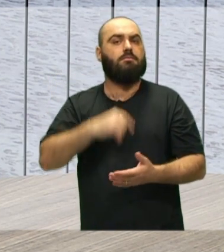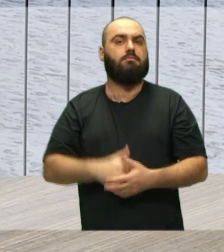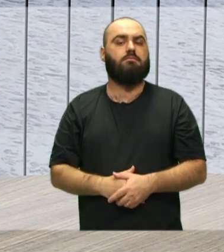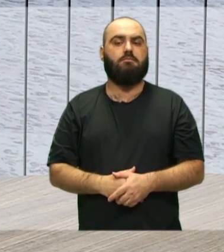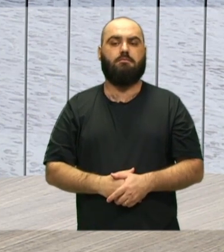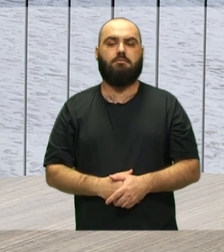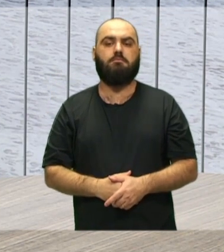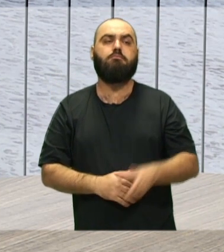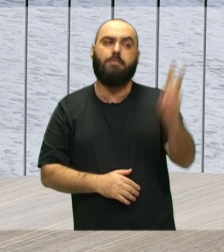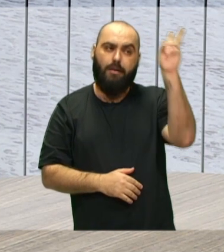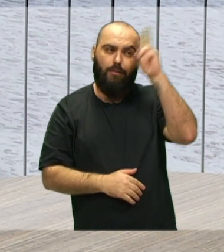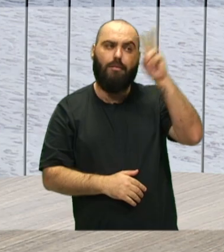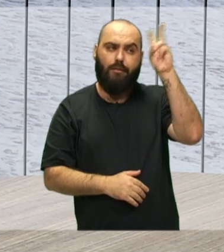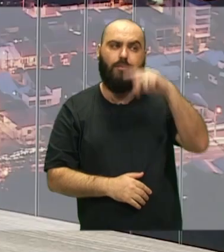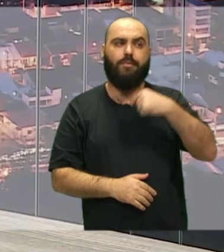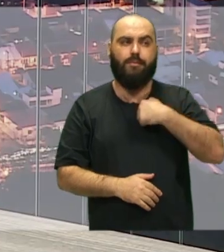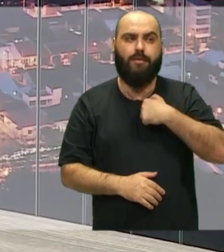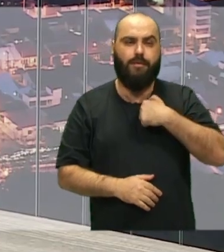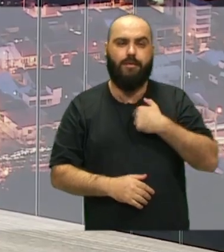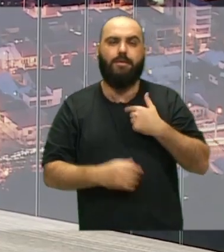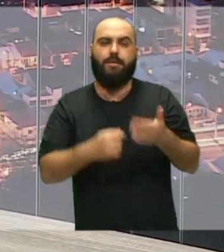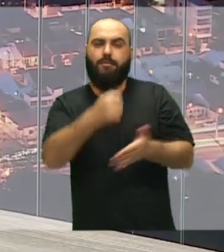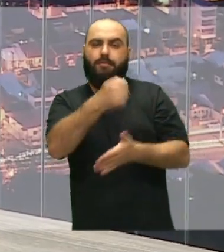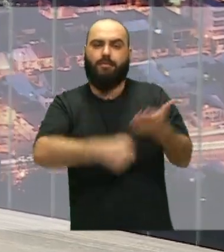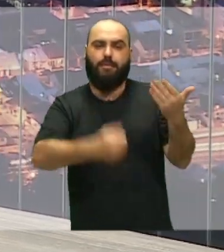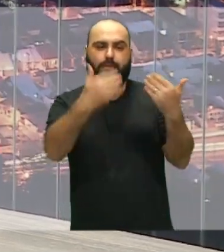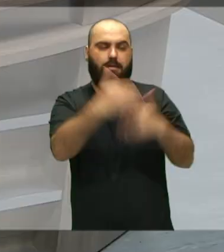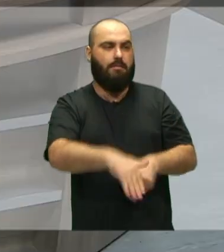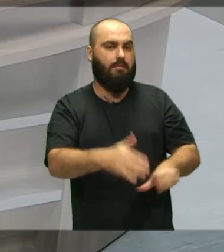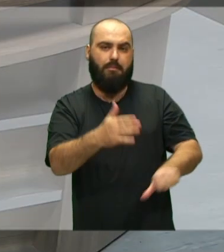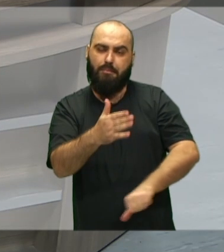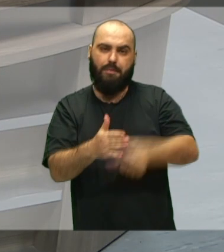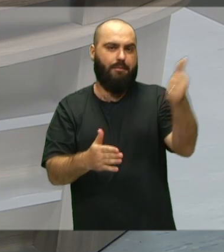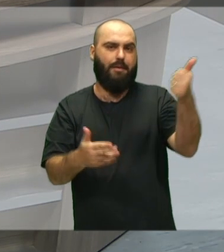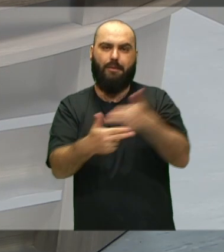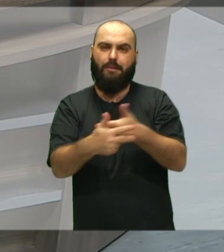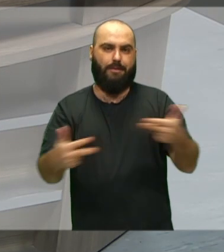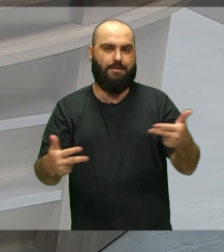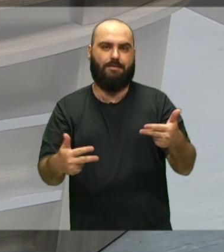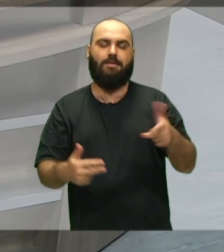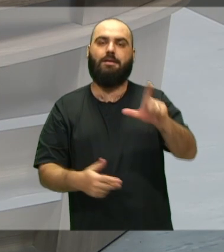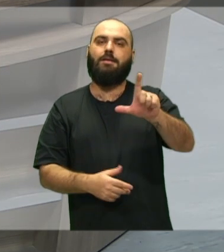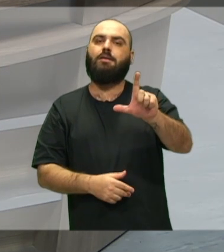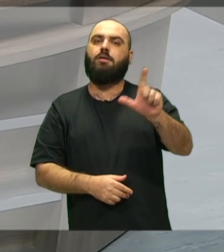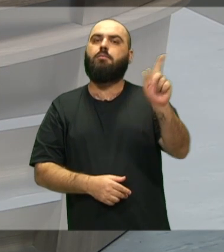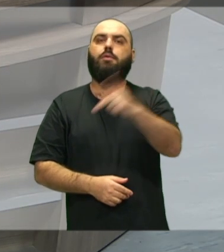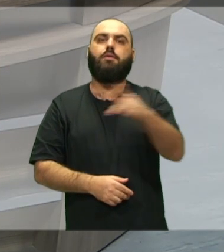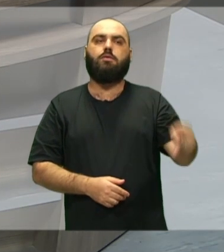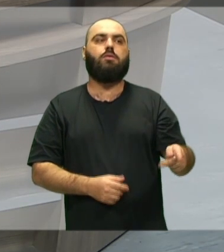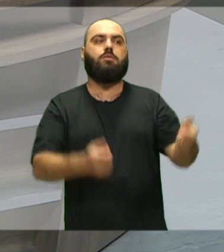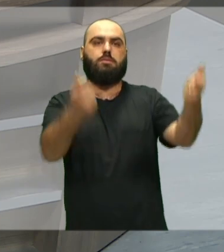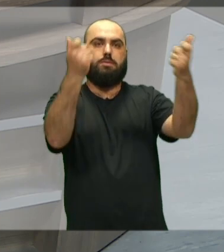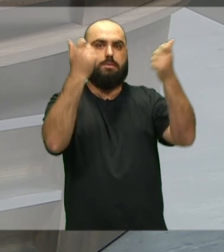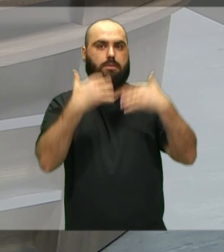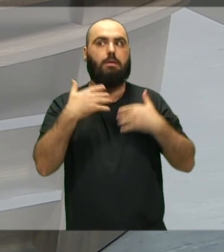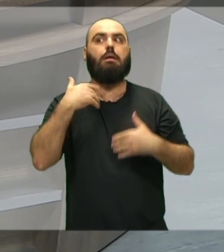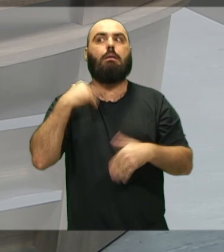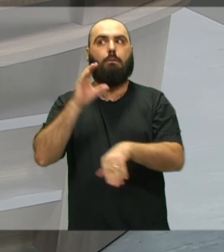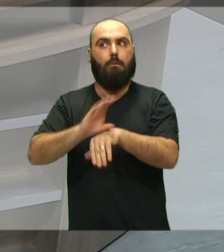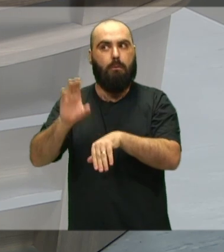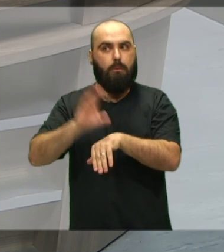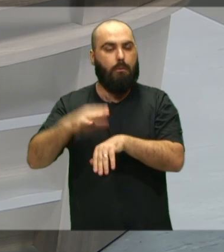me lembro da minha época de concurseira, era a primeira coisa que tinha em direito administrativo, vinha o professor falar, e olha que eu fiz alguns